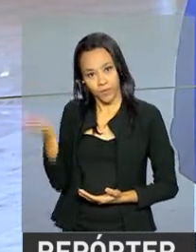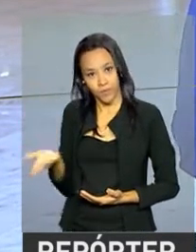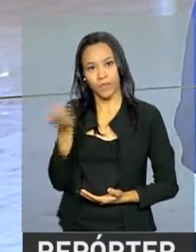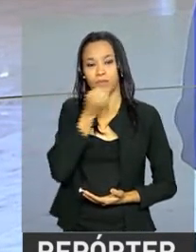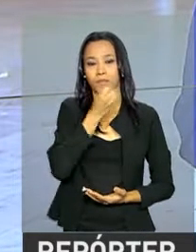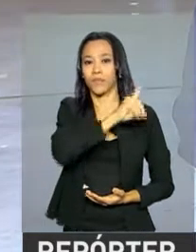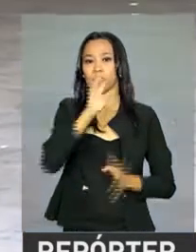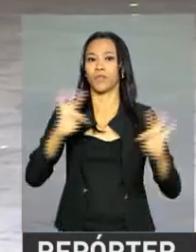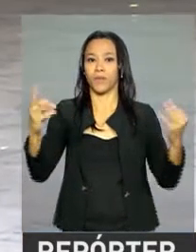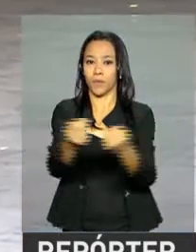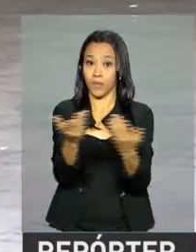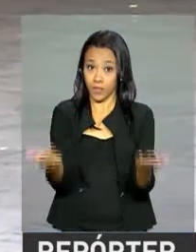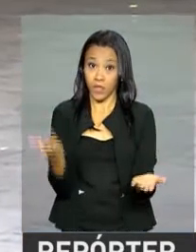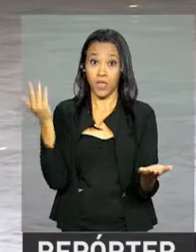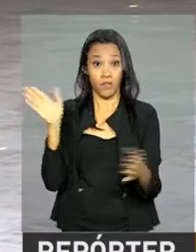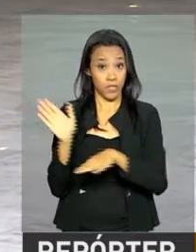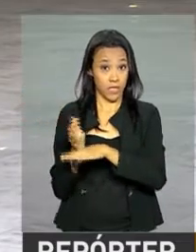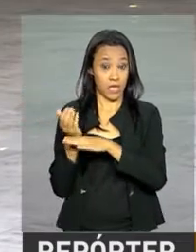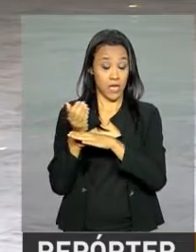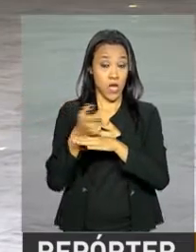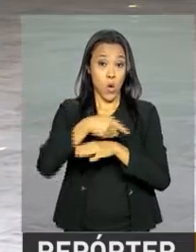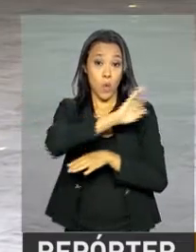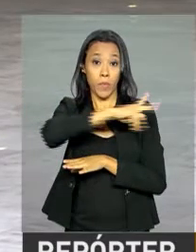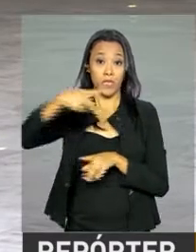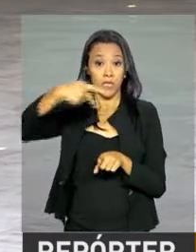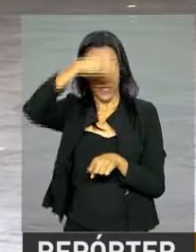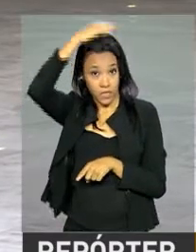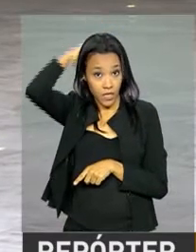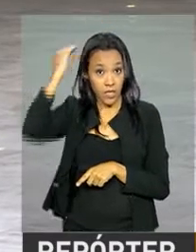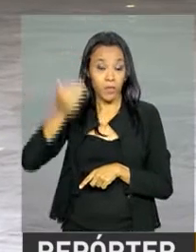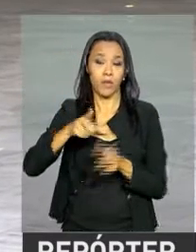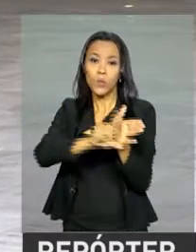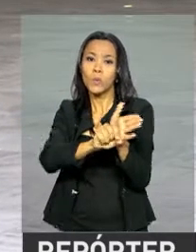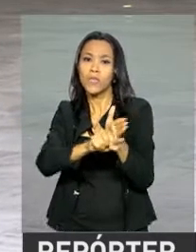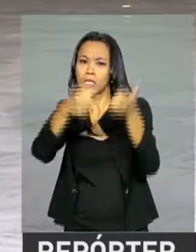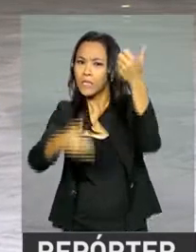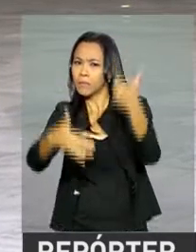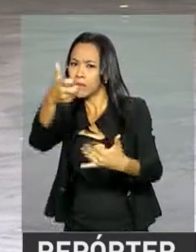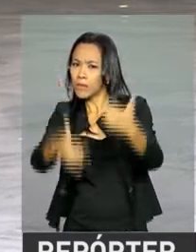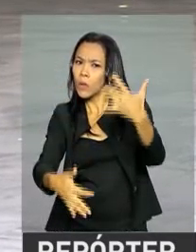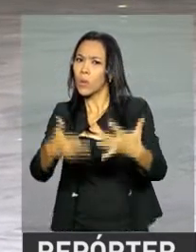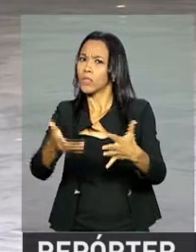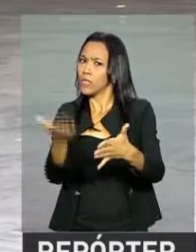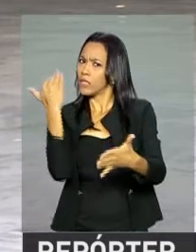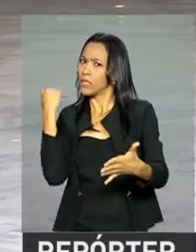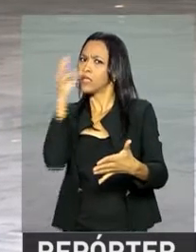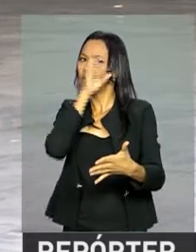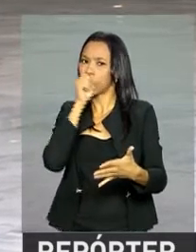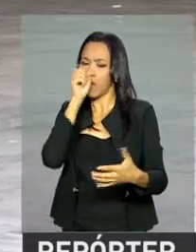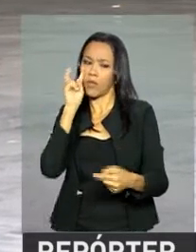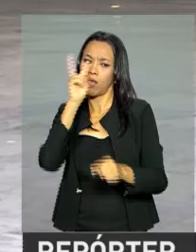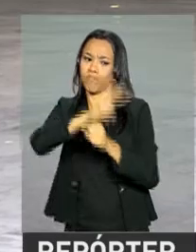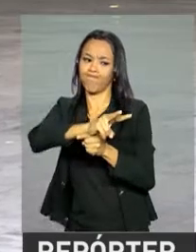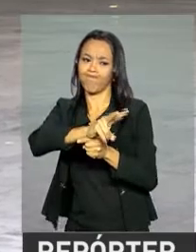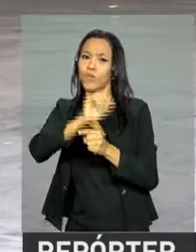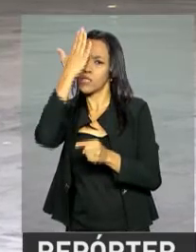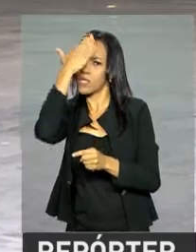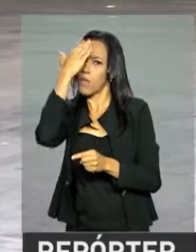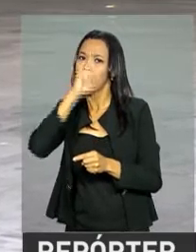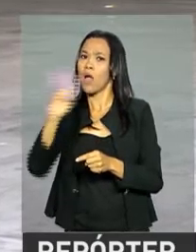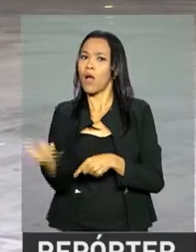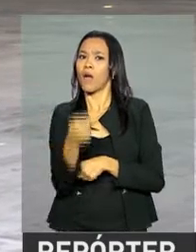todos lendo pela sua conta no twitter o presidente michel temer disse que acompanha desde sábado a rebelião no rio grande do norte ele disse também que